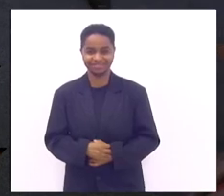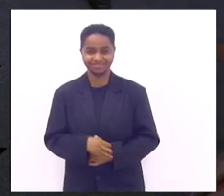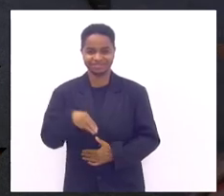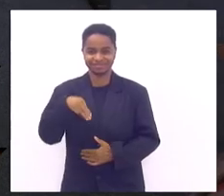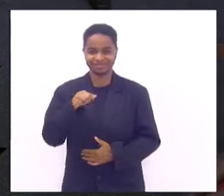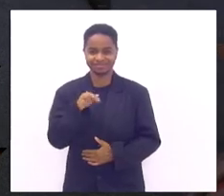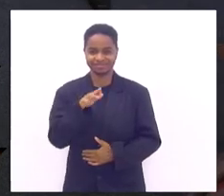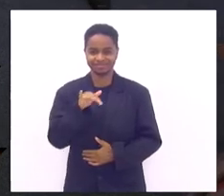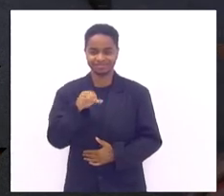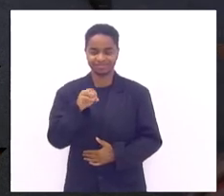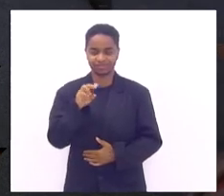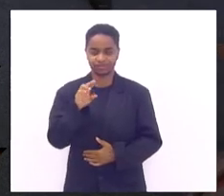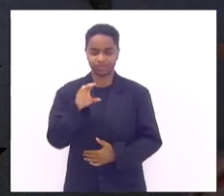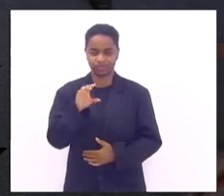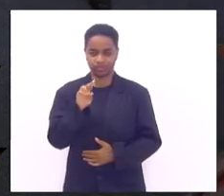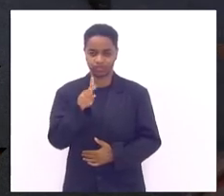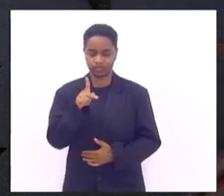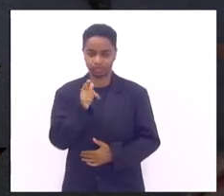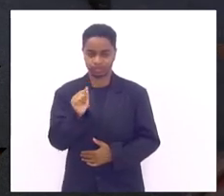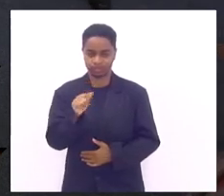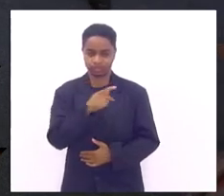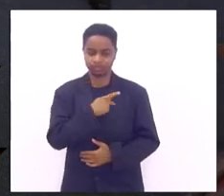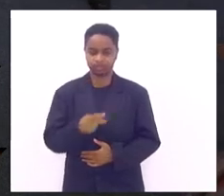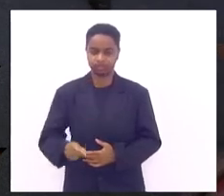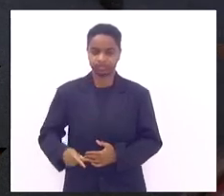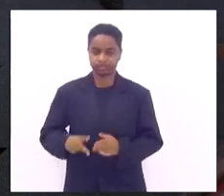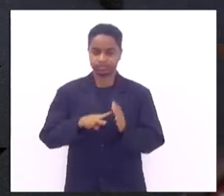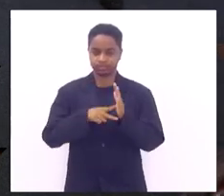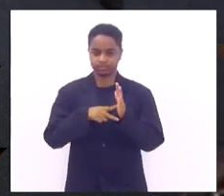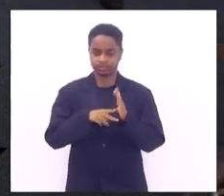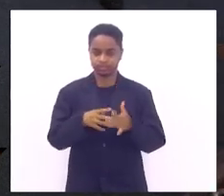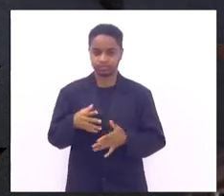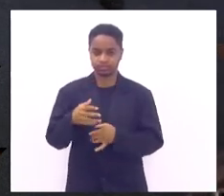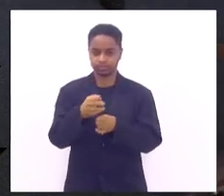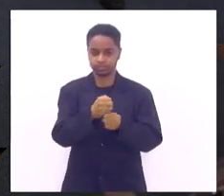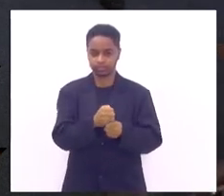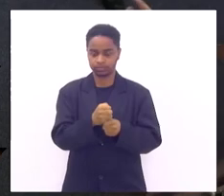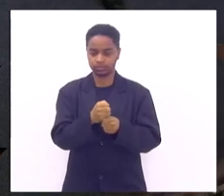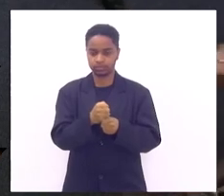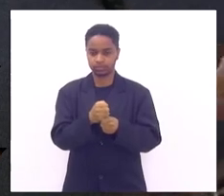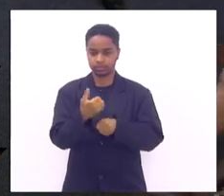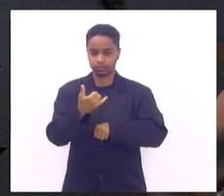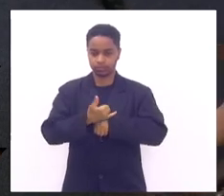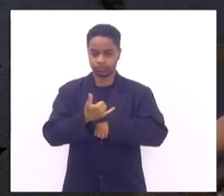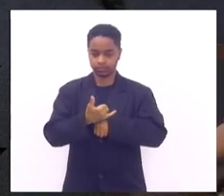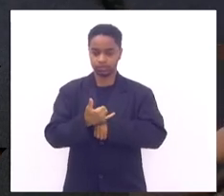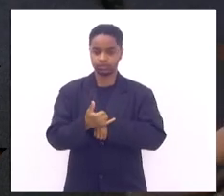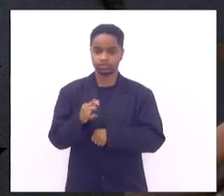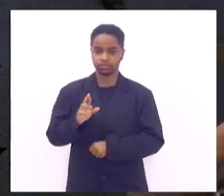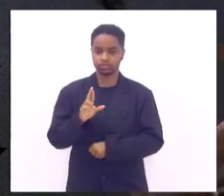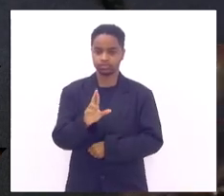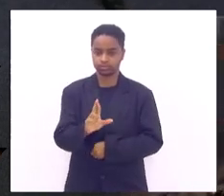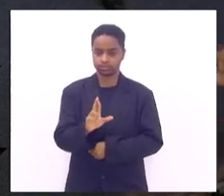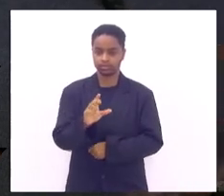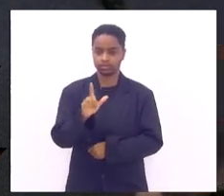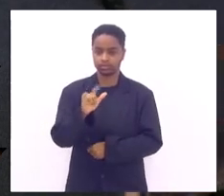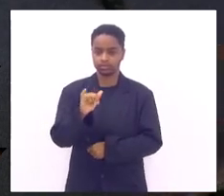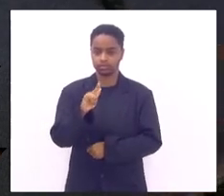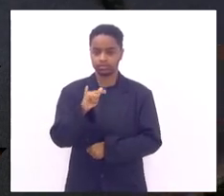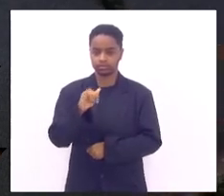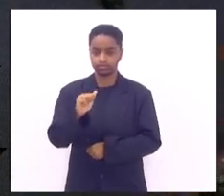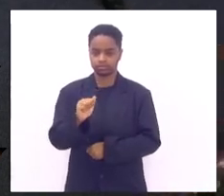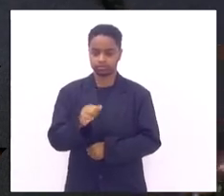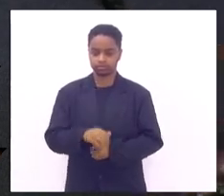Mário Cunha Ferreira, presidente do Sindicato dos Contabilistas de Volta Redonda, representado pela senhora Lígia